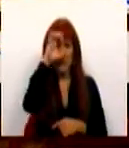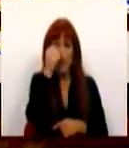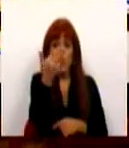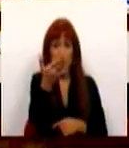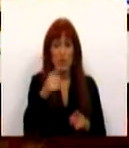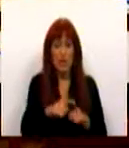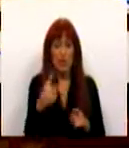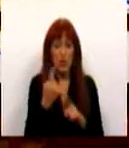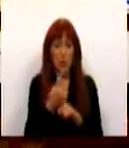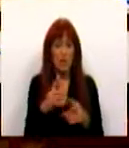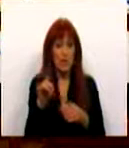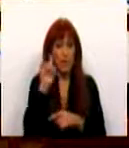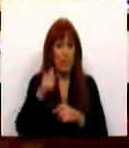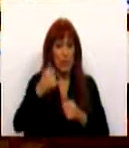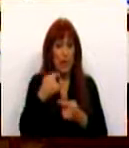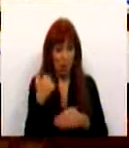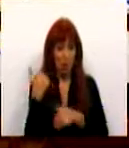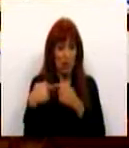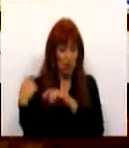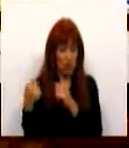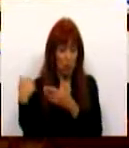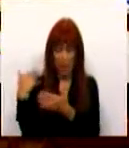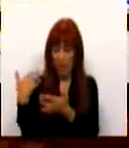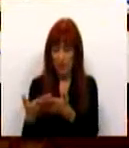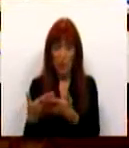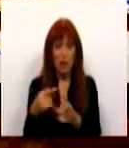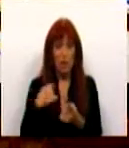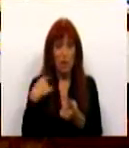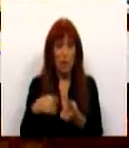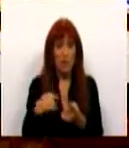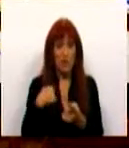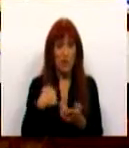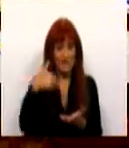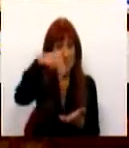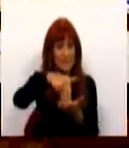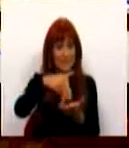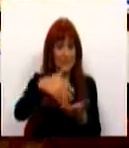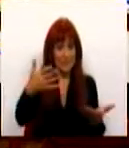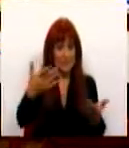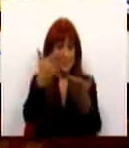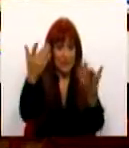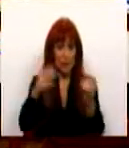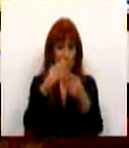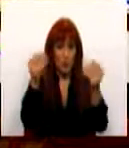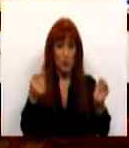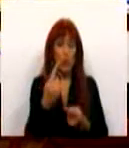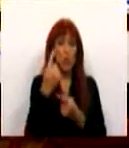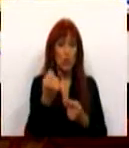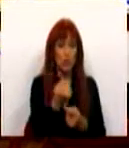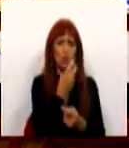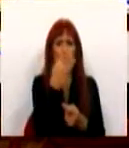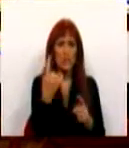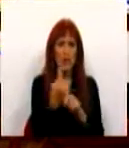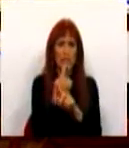Ministério nas questões pertinentes que temos estado aqui a discutir, é o que nós temos presente para, para a resolução de muitos